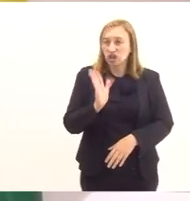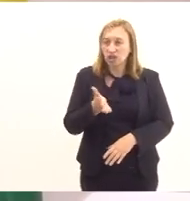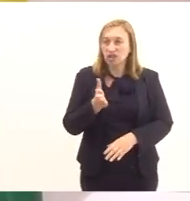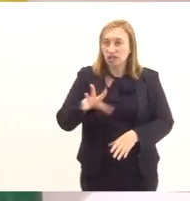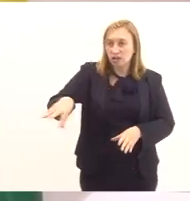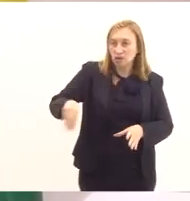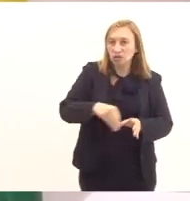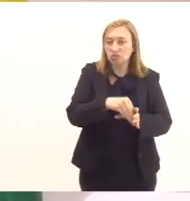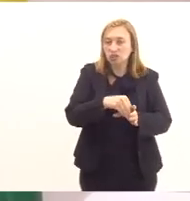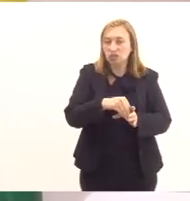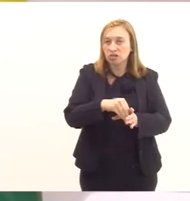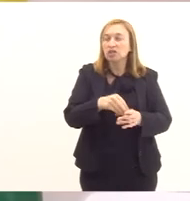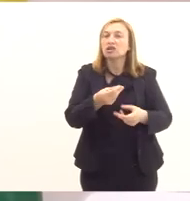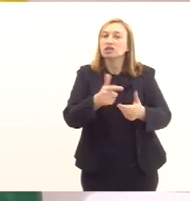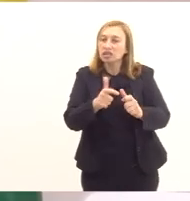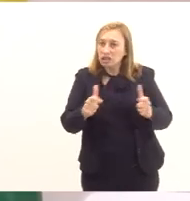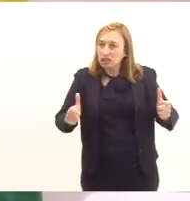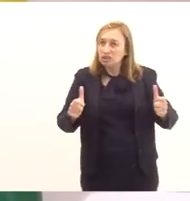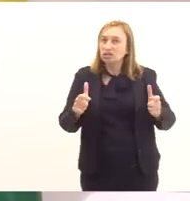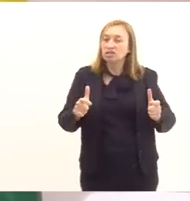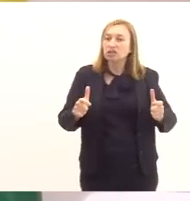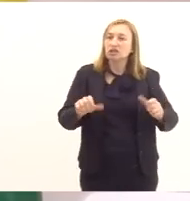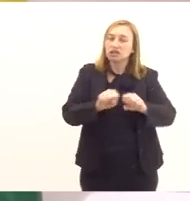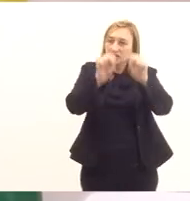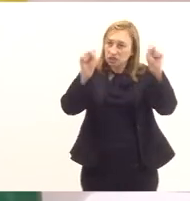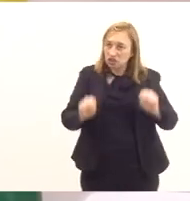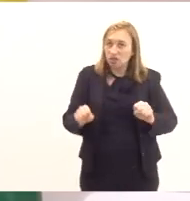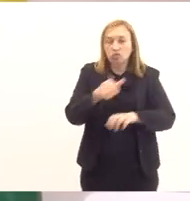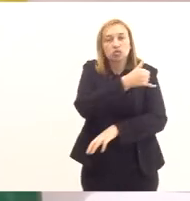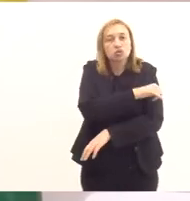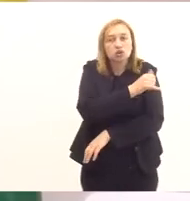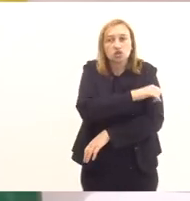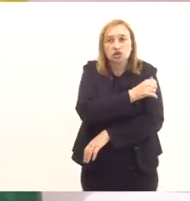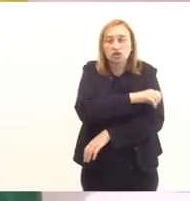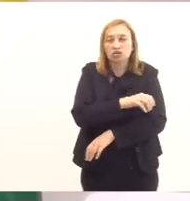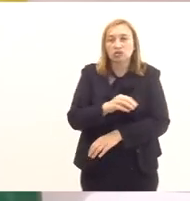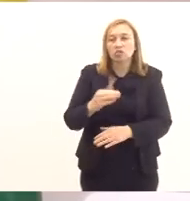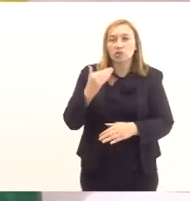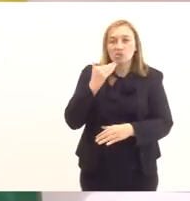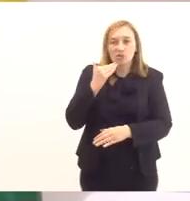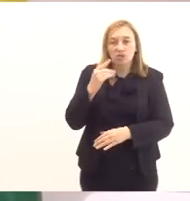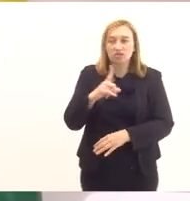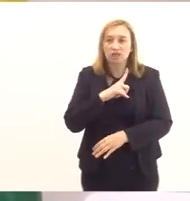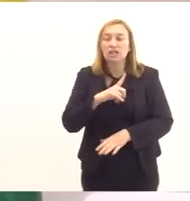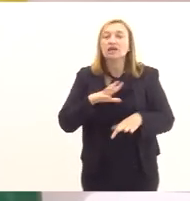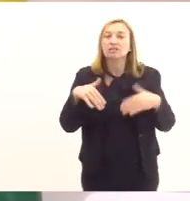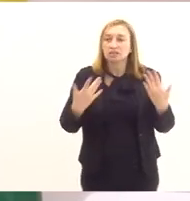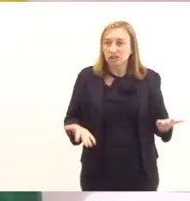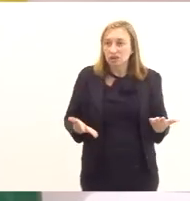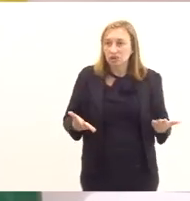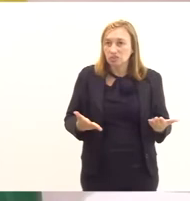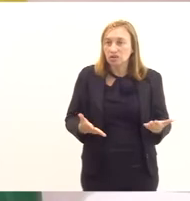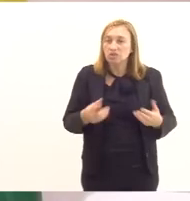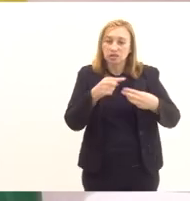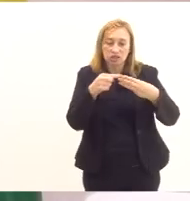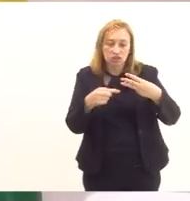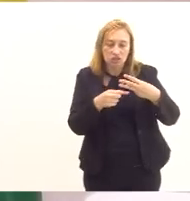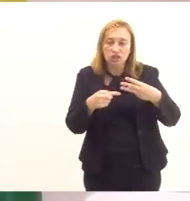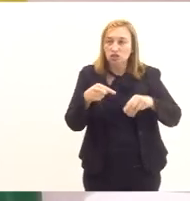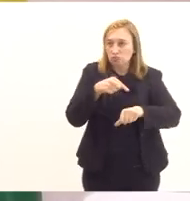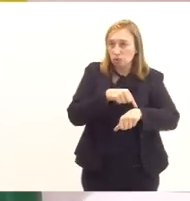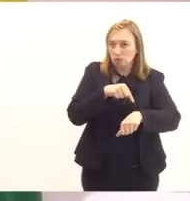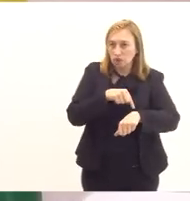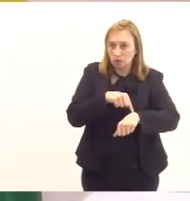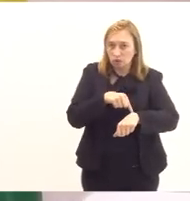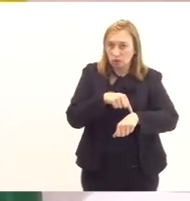teriam incremento grandioso aí de sistema do Rio de Janeiro detecção que é falho então seriam estes três momentos